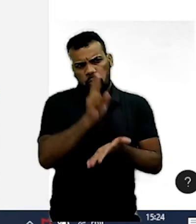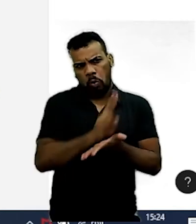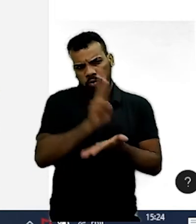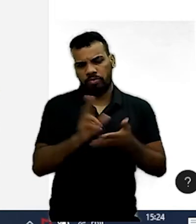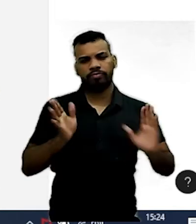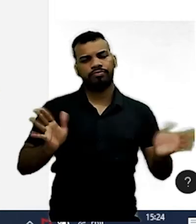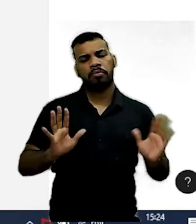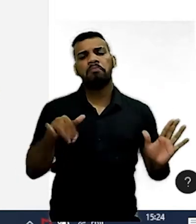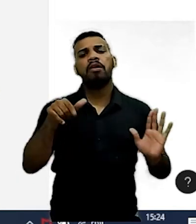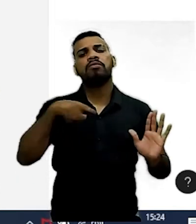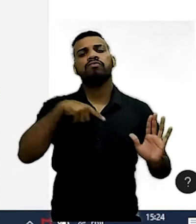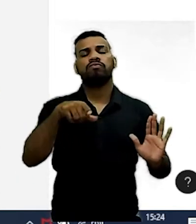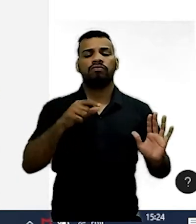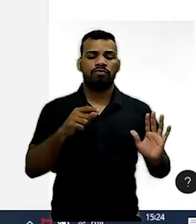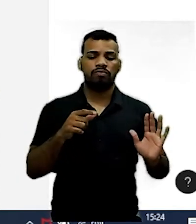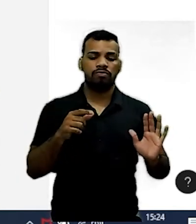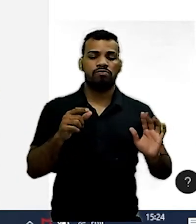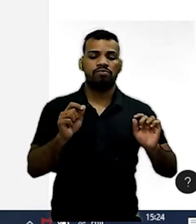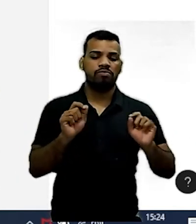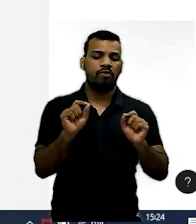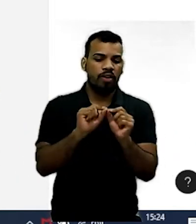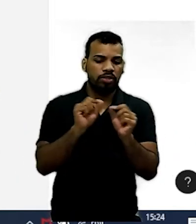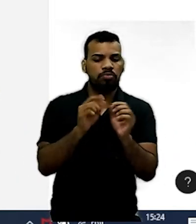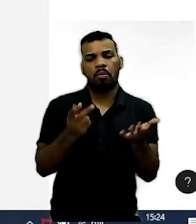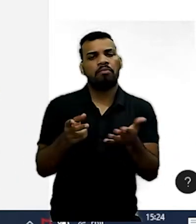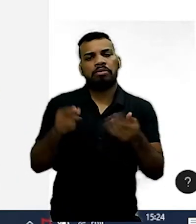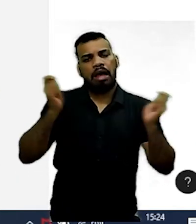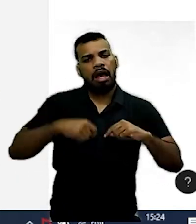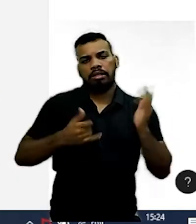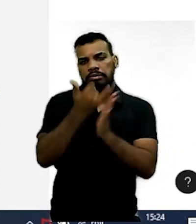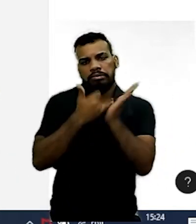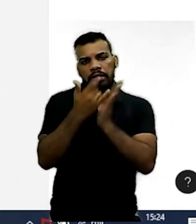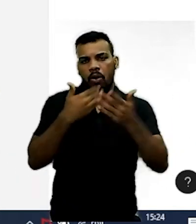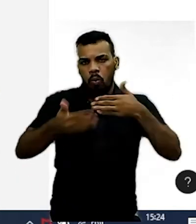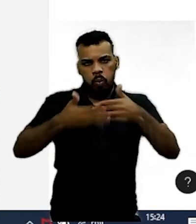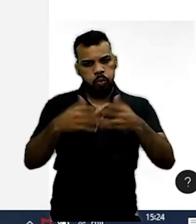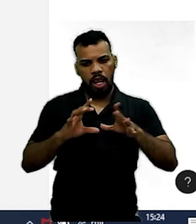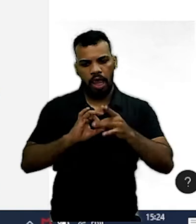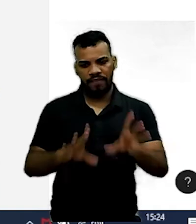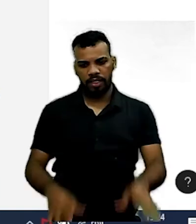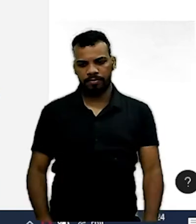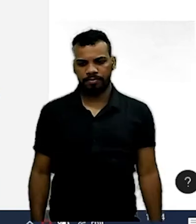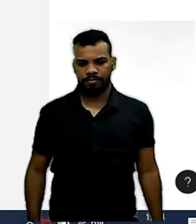serve basicamente para fazer algumas anotações, então para desenhar algum elemento.